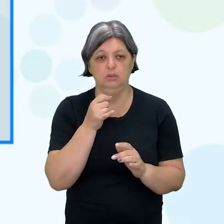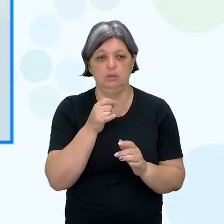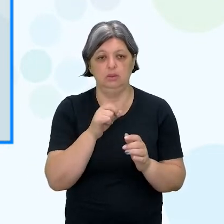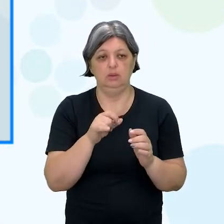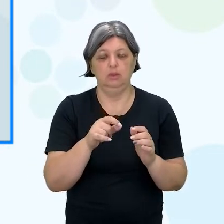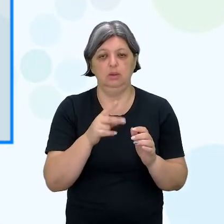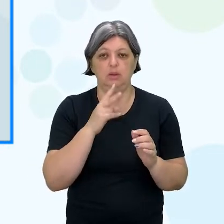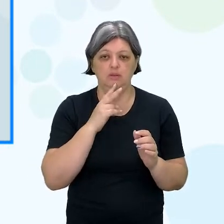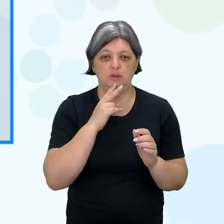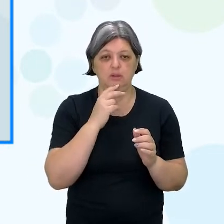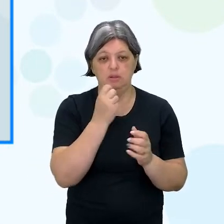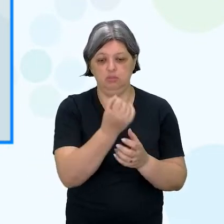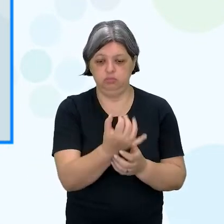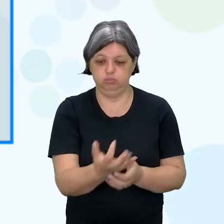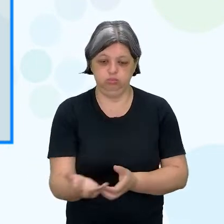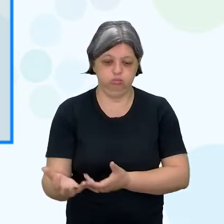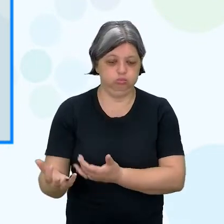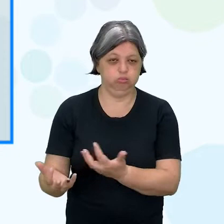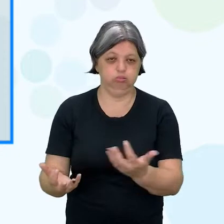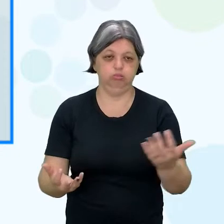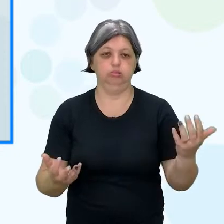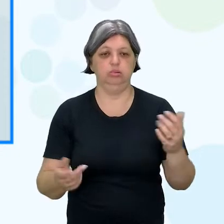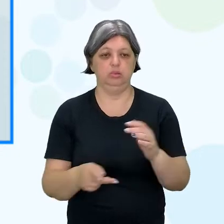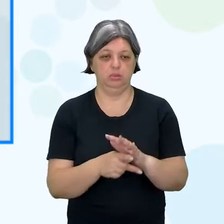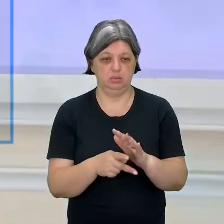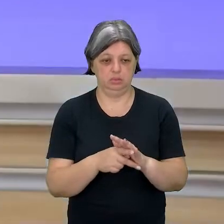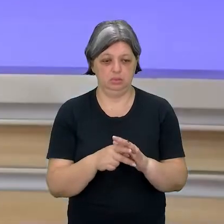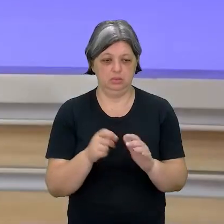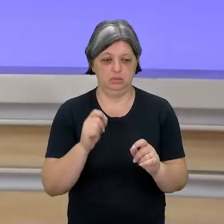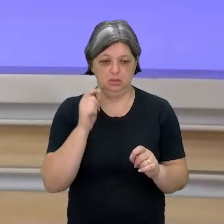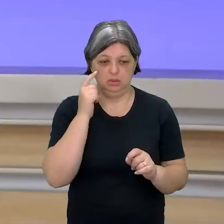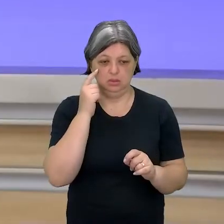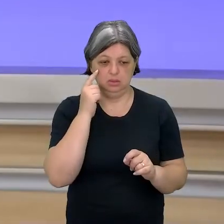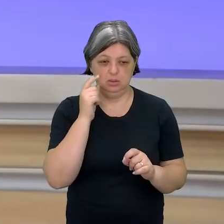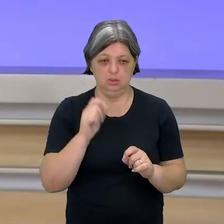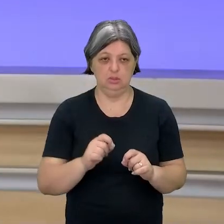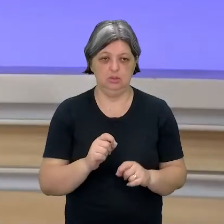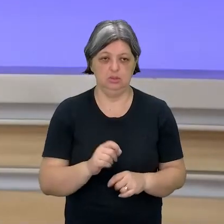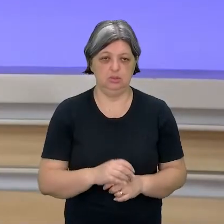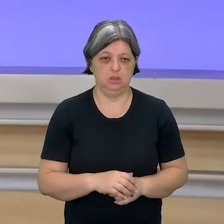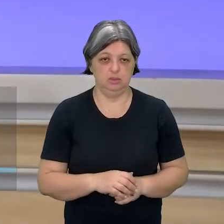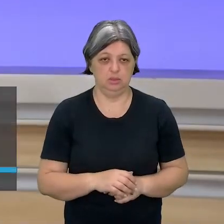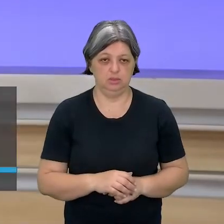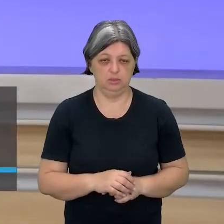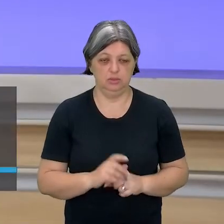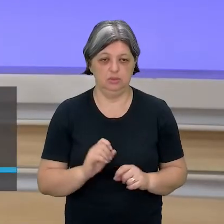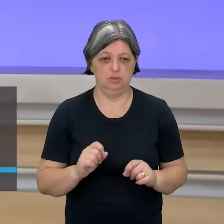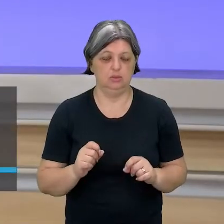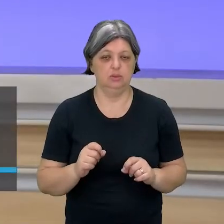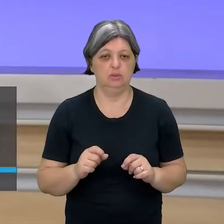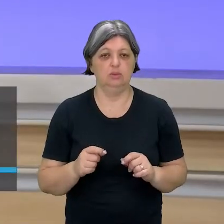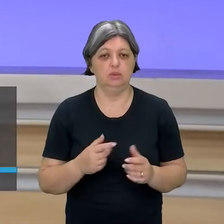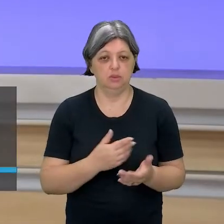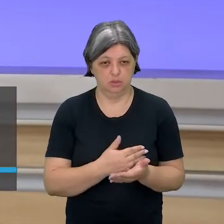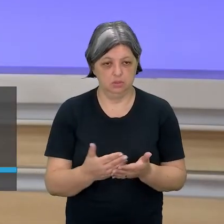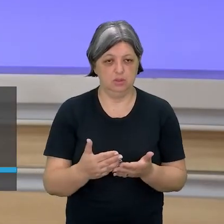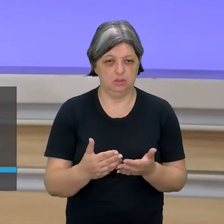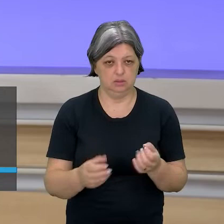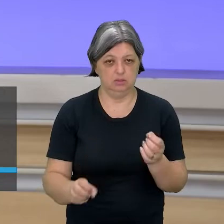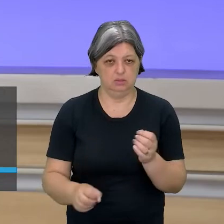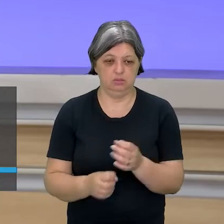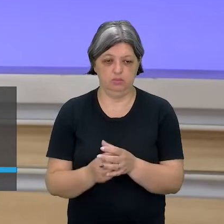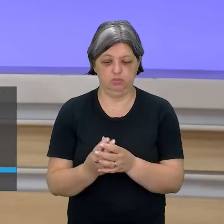começo também alguns micro-organismos e animais também começam aí, né, a se restabelecer nesses